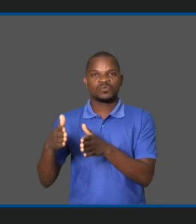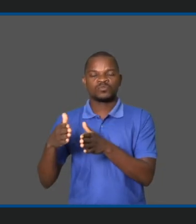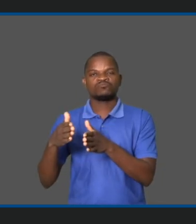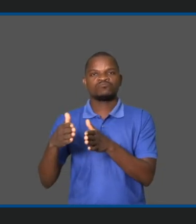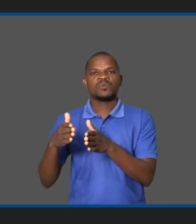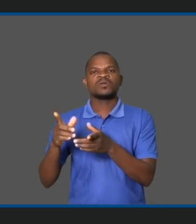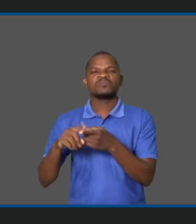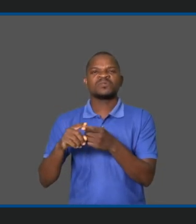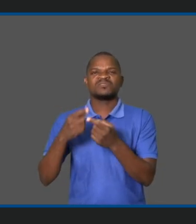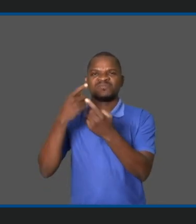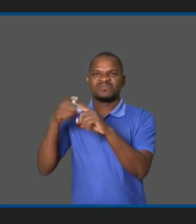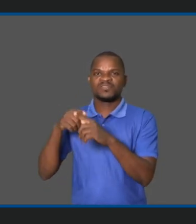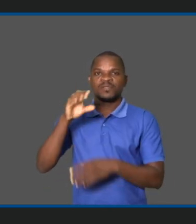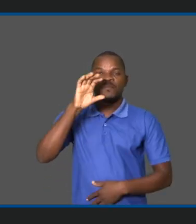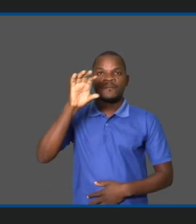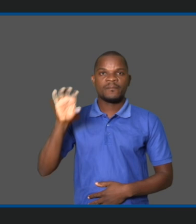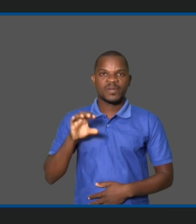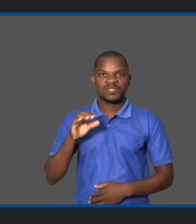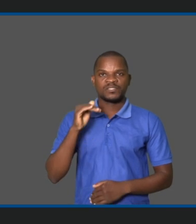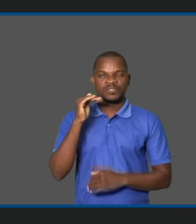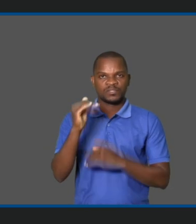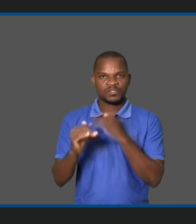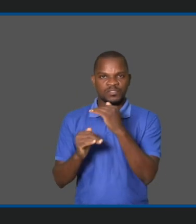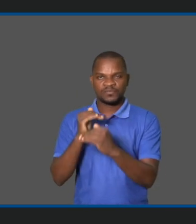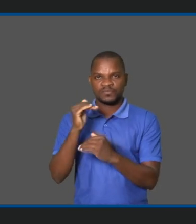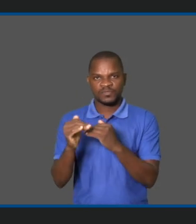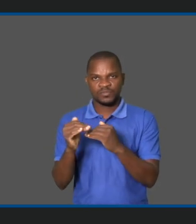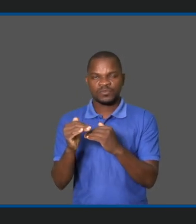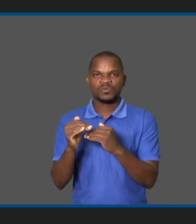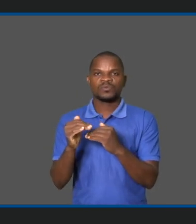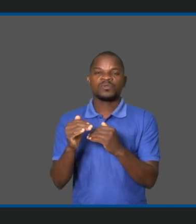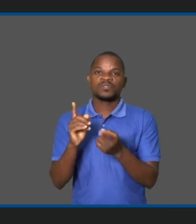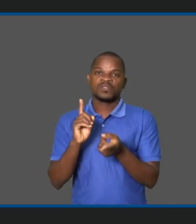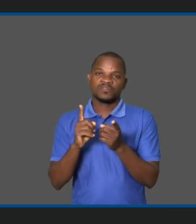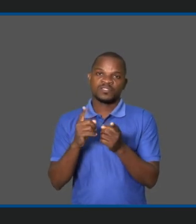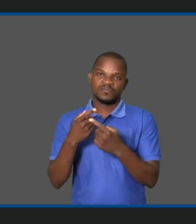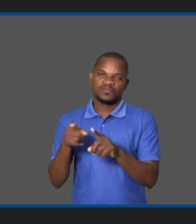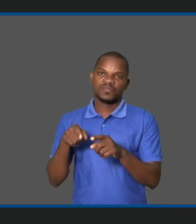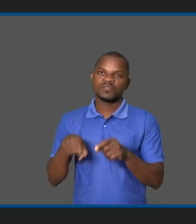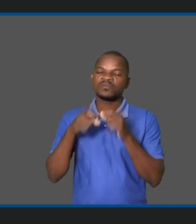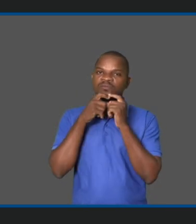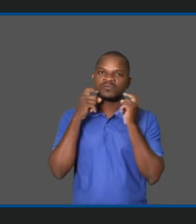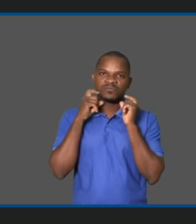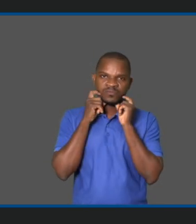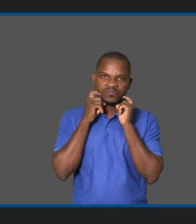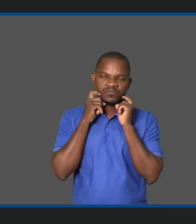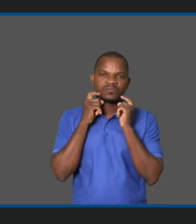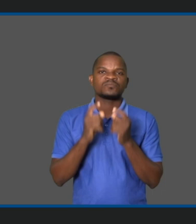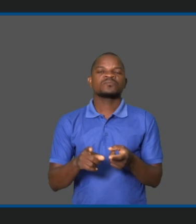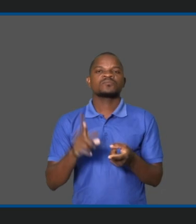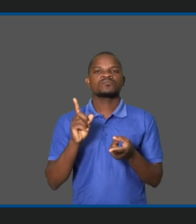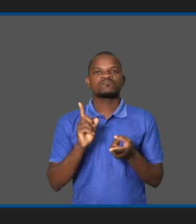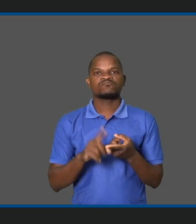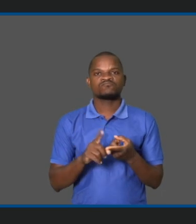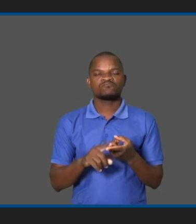condições, que o nosso país, nós estamos num país de extrema pobreza e